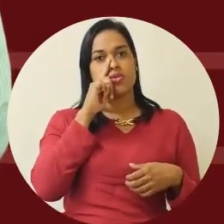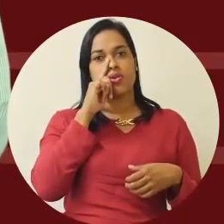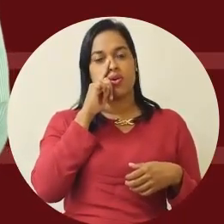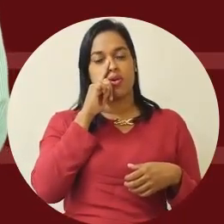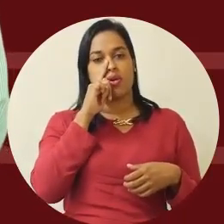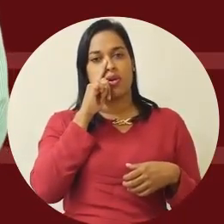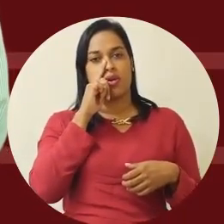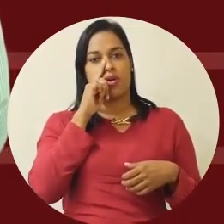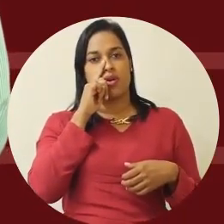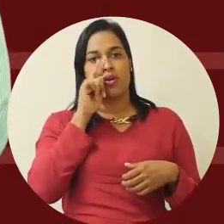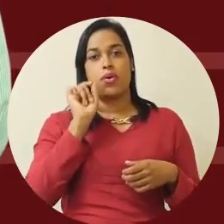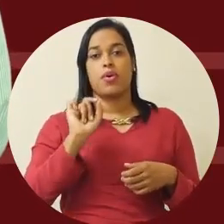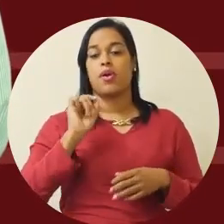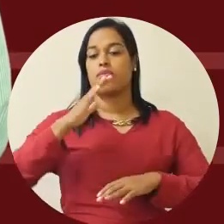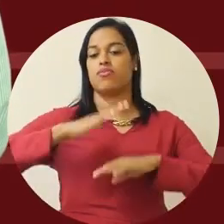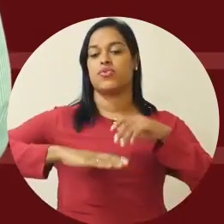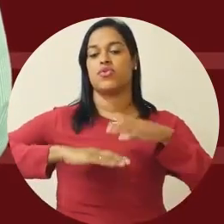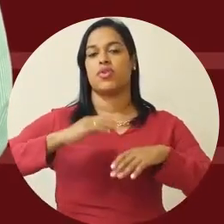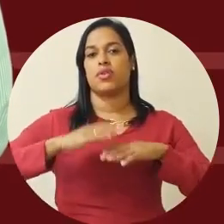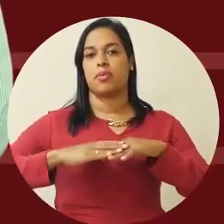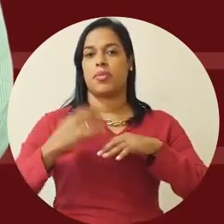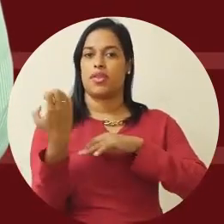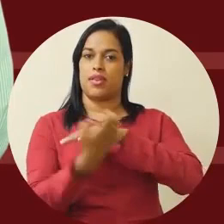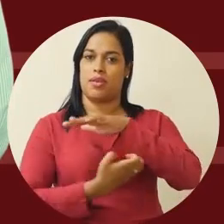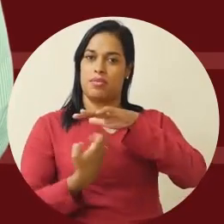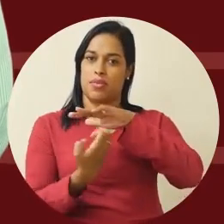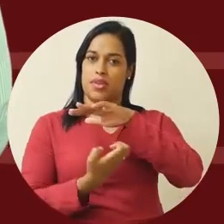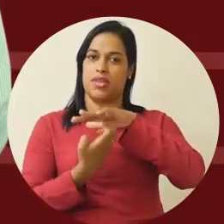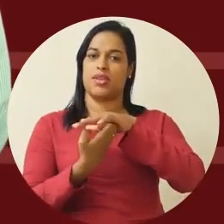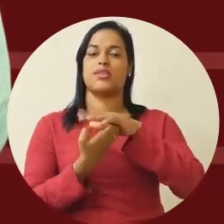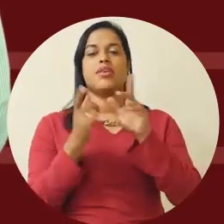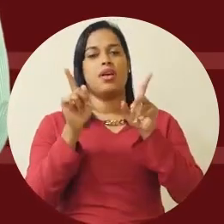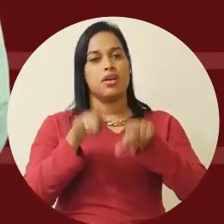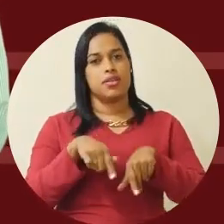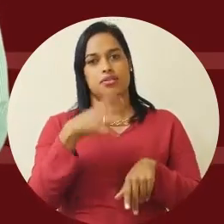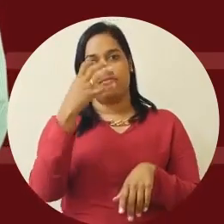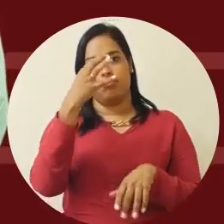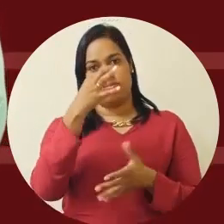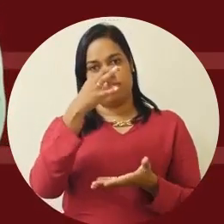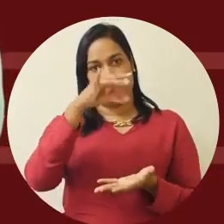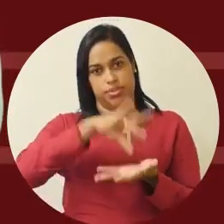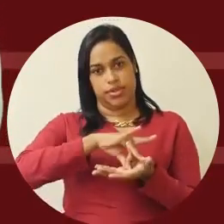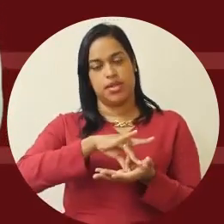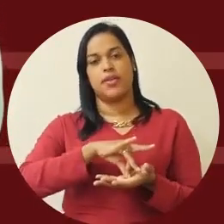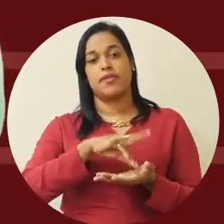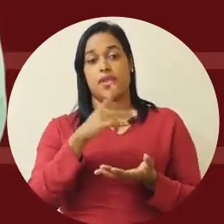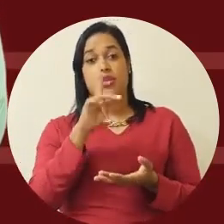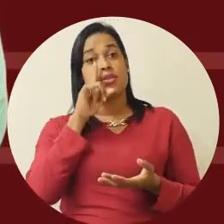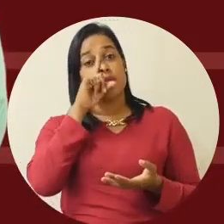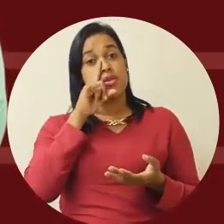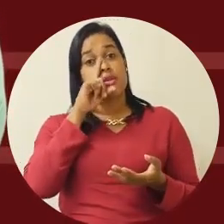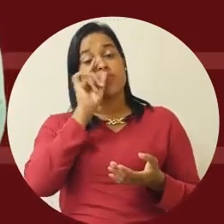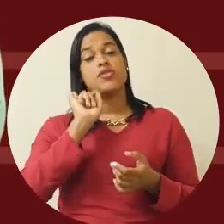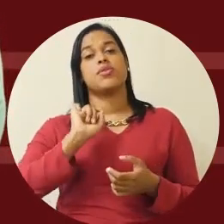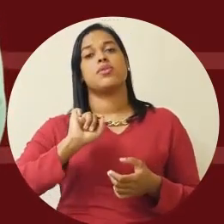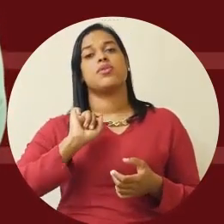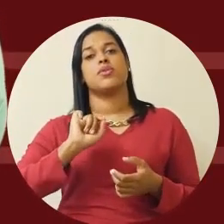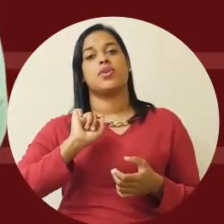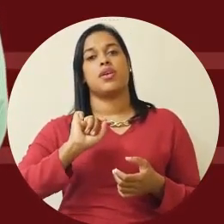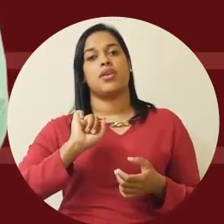contra o funcionamento total da empresa ele é extremamente severa esse risco político